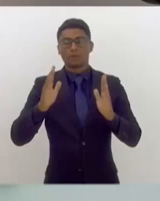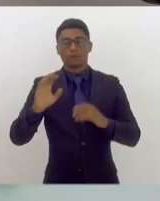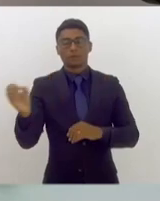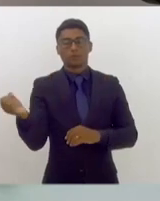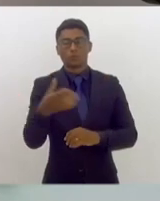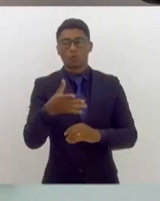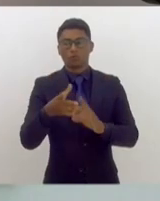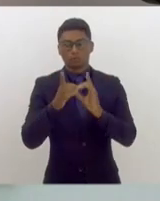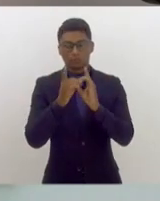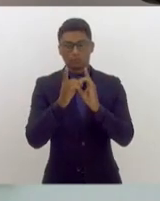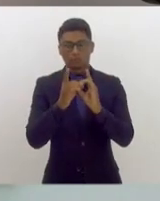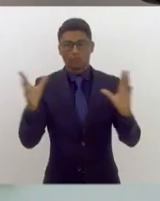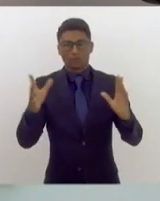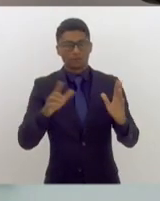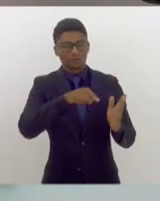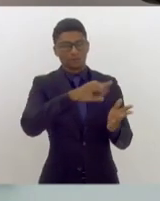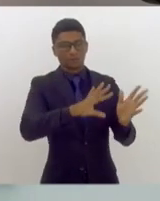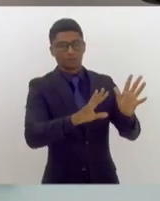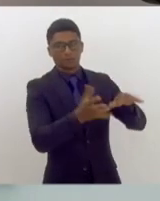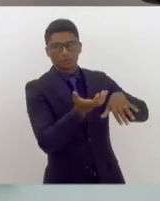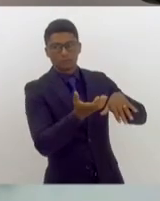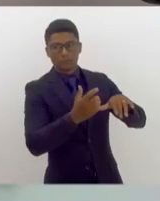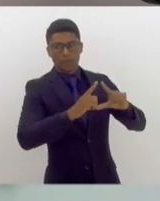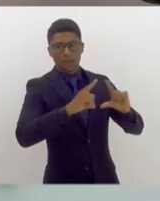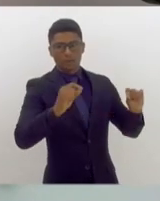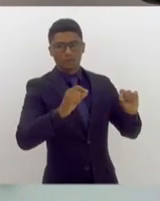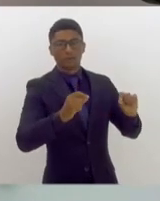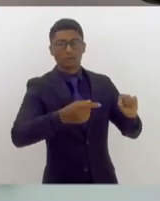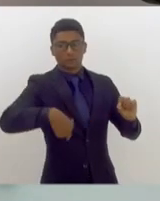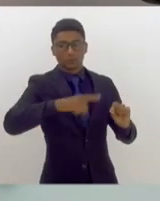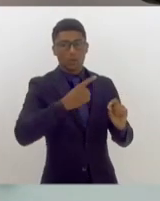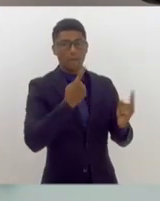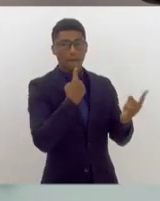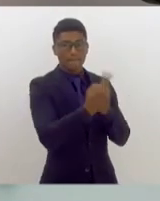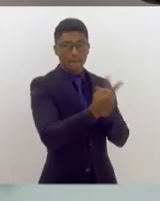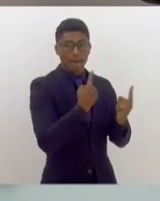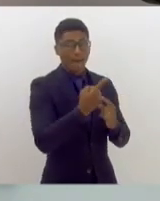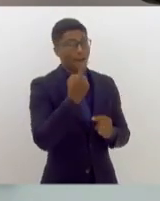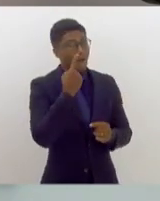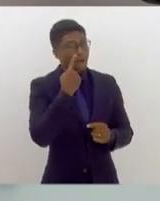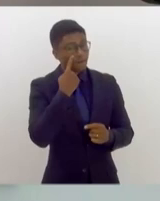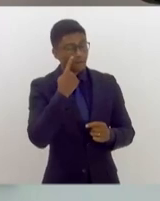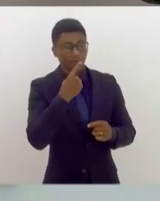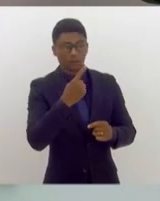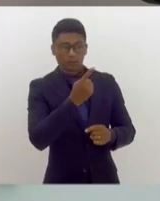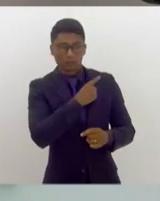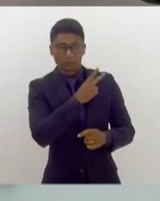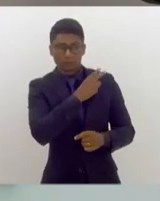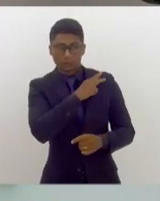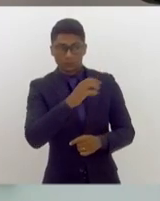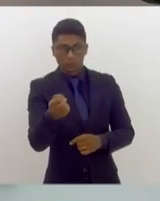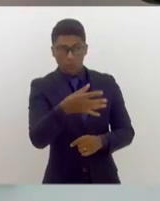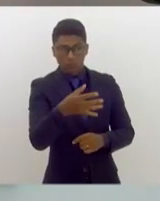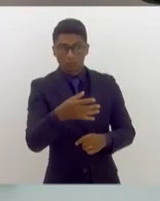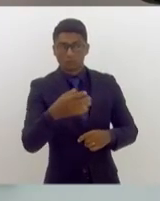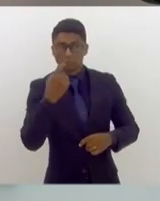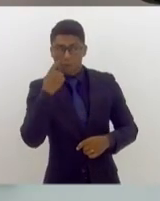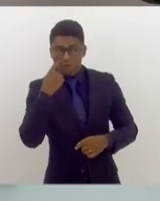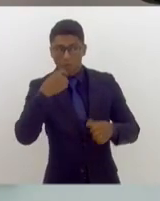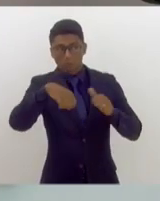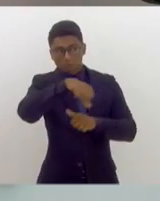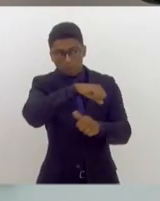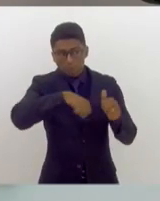discutir no Congresso Nacional, se assim o for, a necessidade de uma alteração. Então, eu quero,